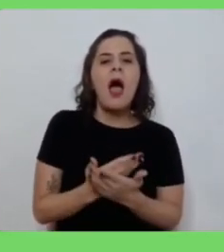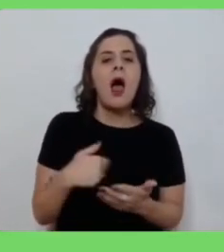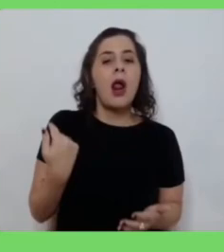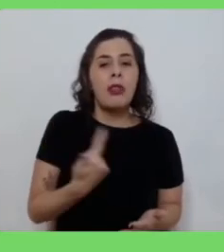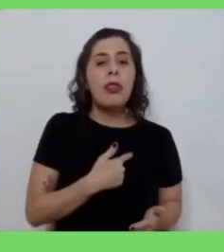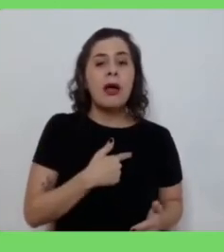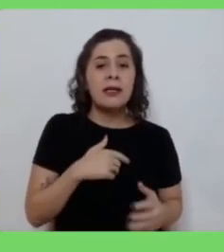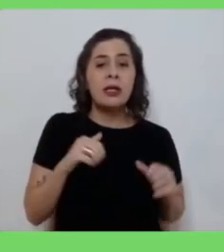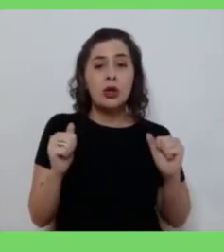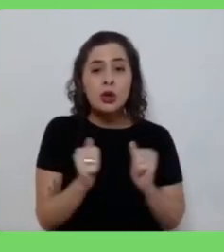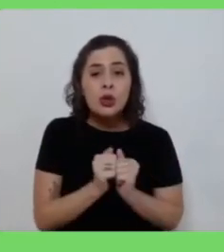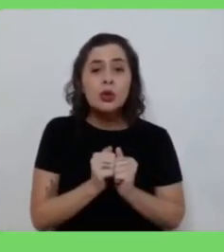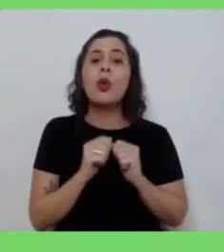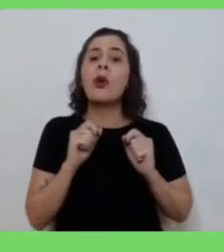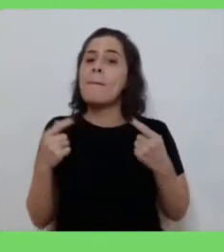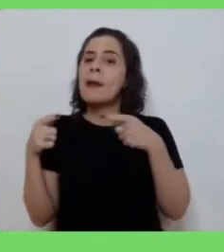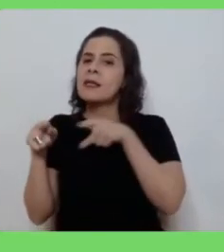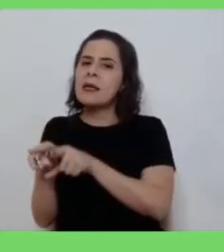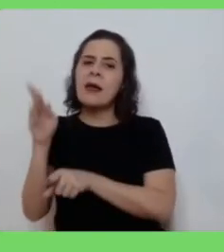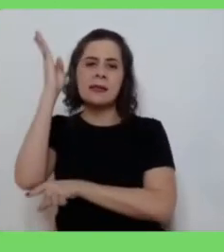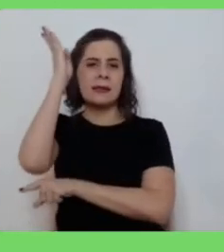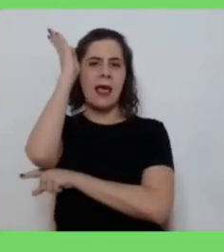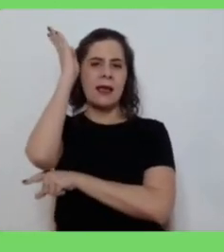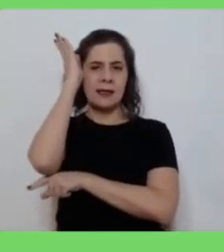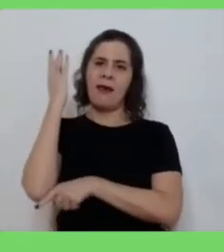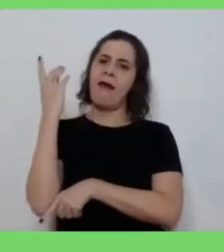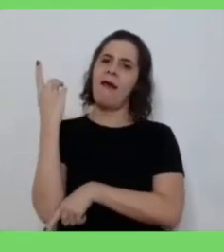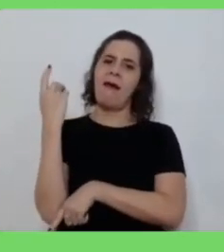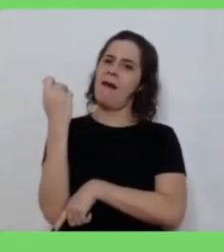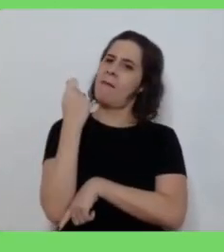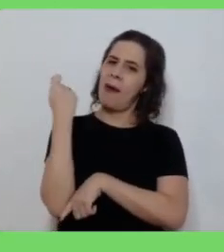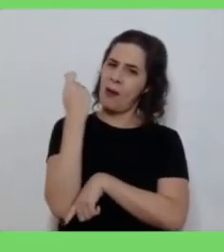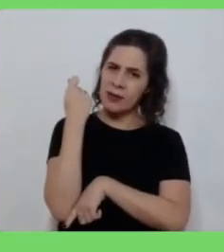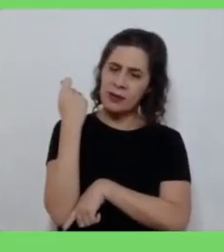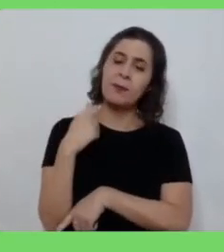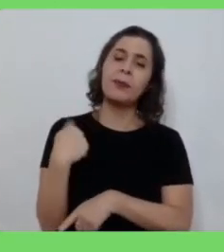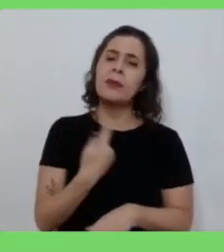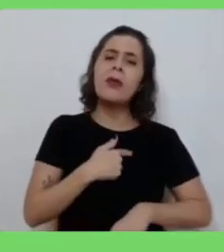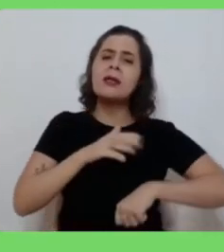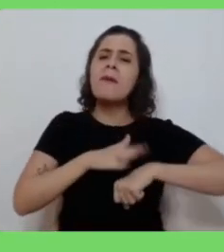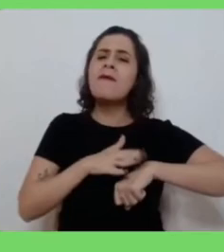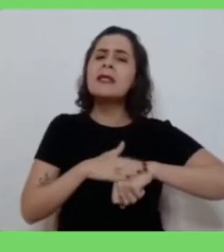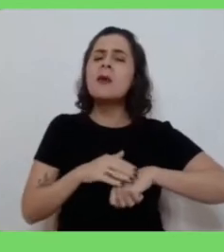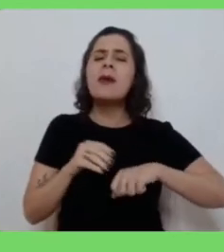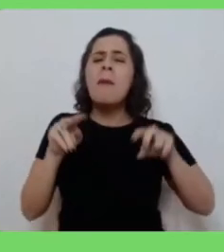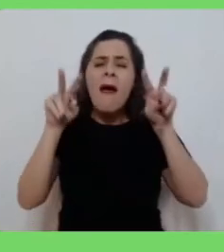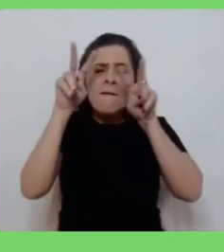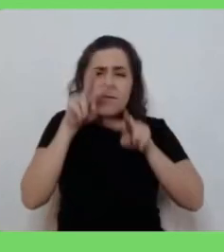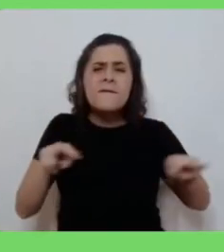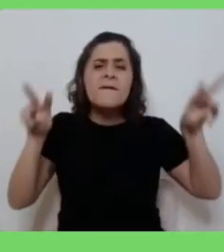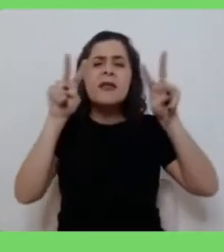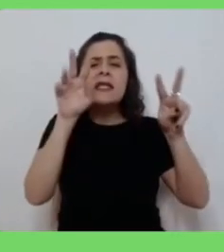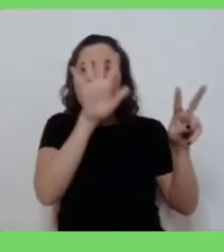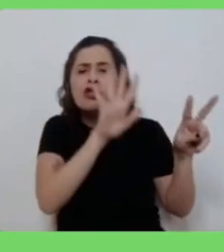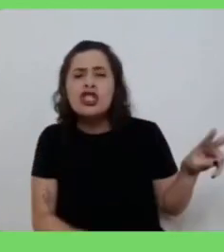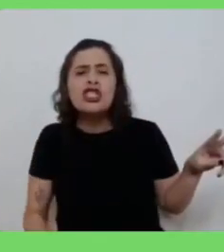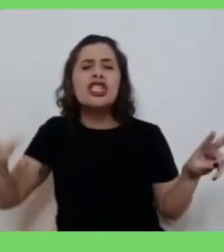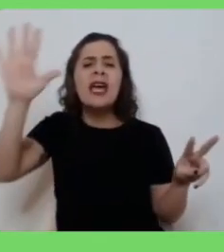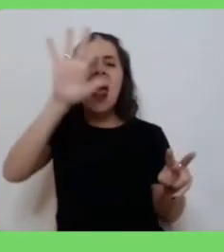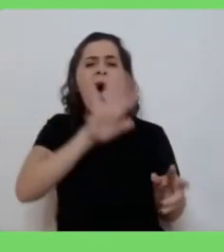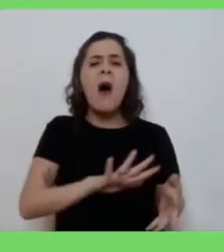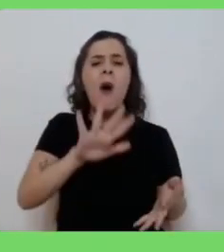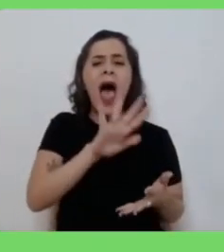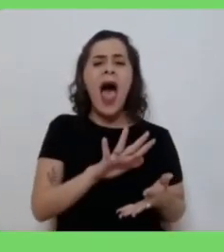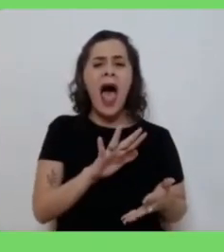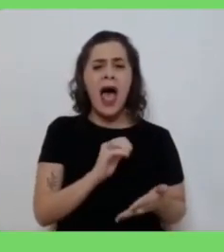graças a essa parceria com o Sesc a gente vai fazer uma um overview Na verdade uma visão Geral do mercado de jogos o professor